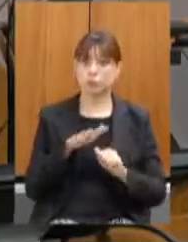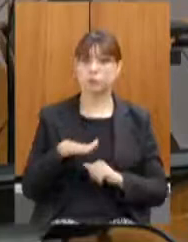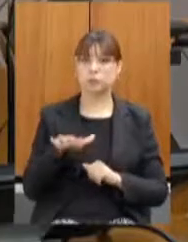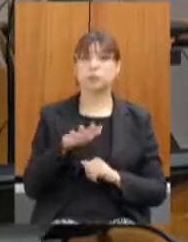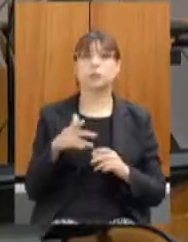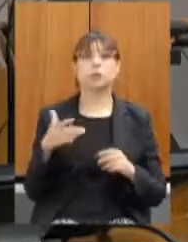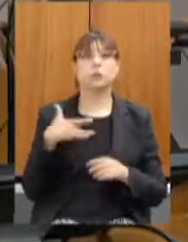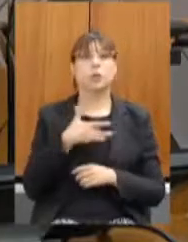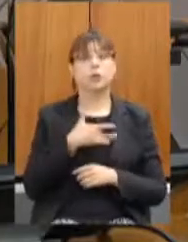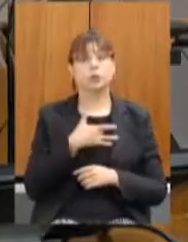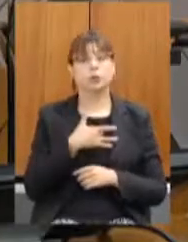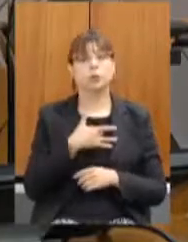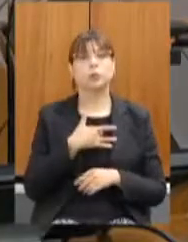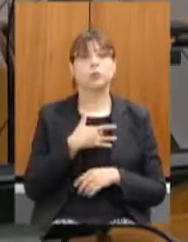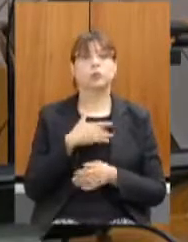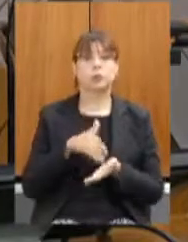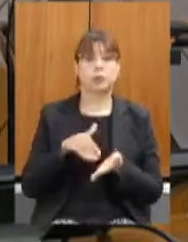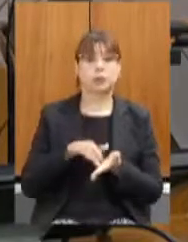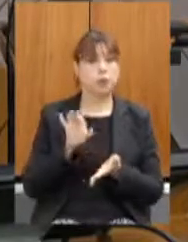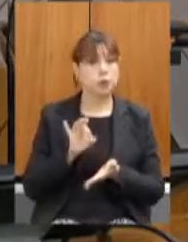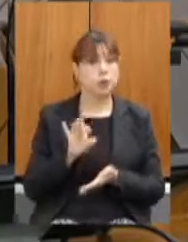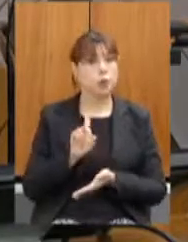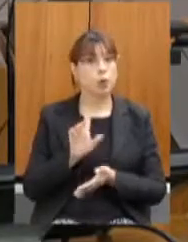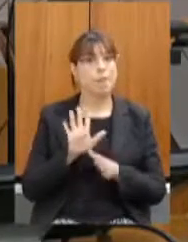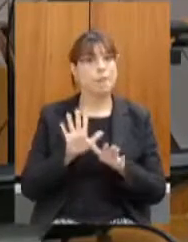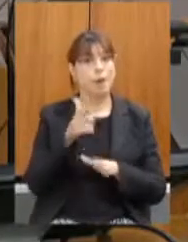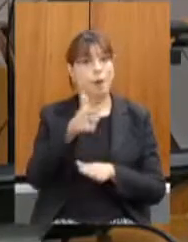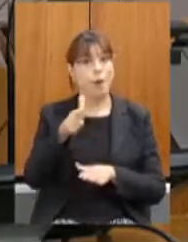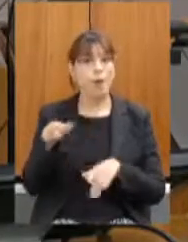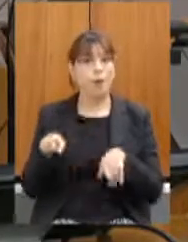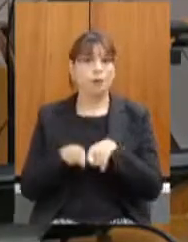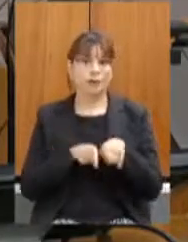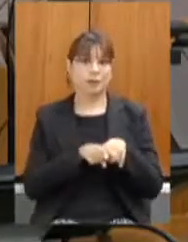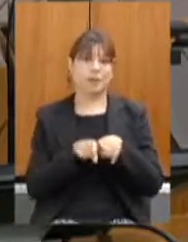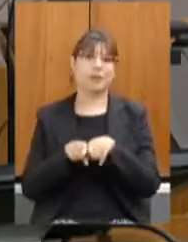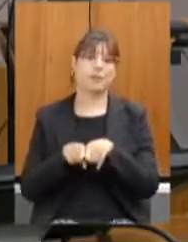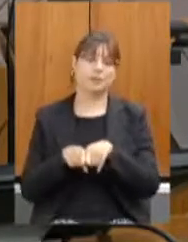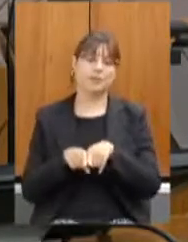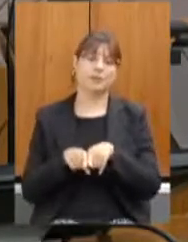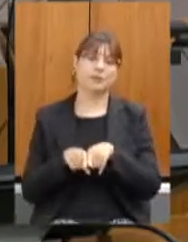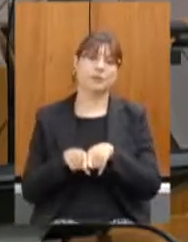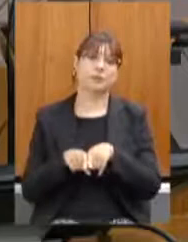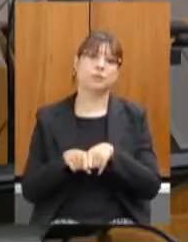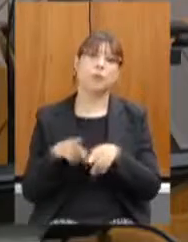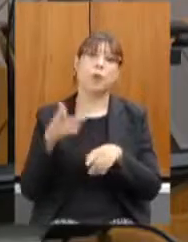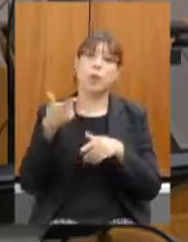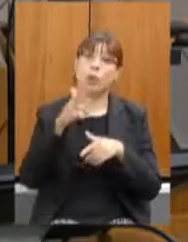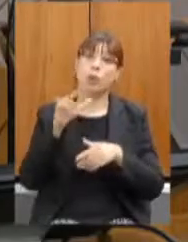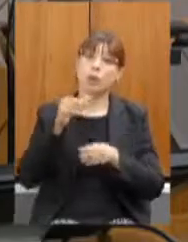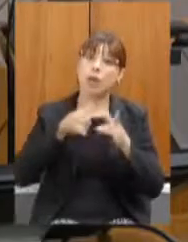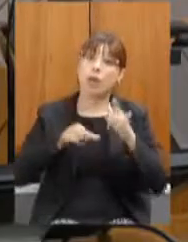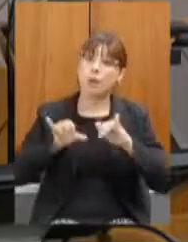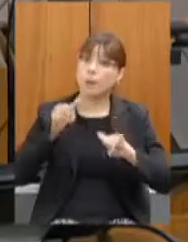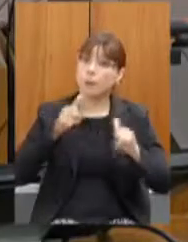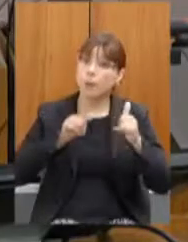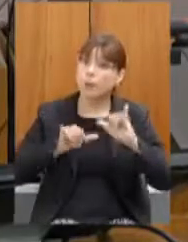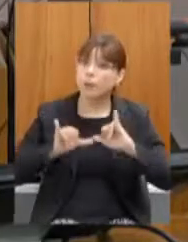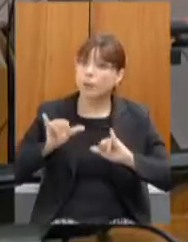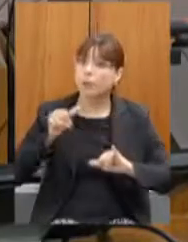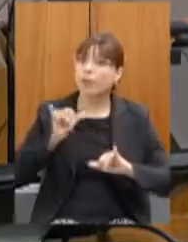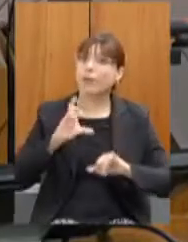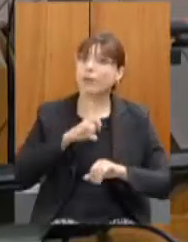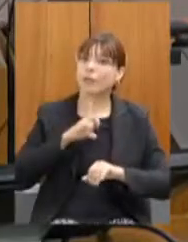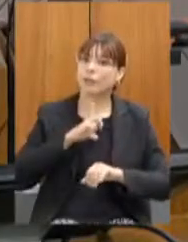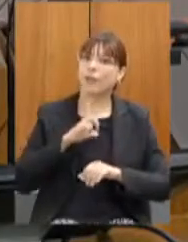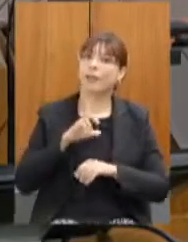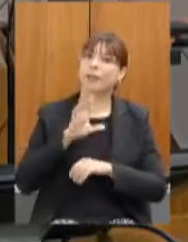Secretaria Estadual de Saúde como todas as nossas vinculadas e também laboratórios que nós temos espalhados pelo Estado